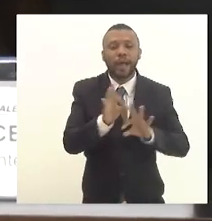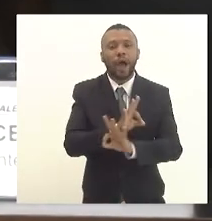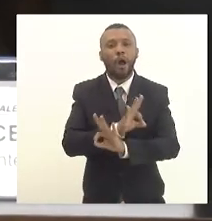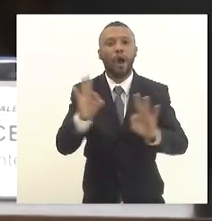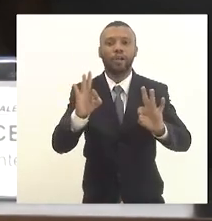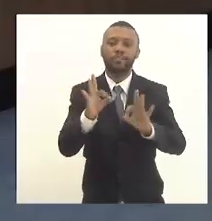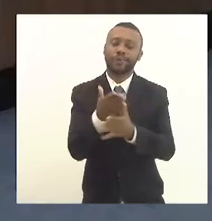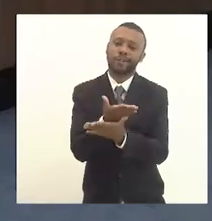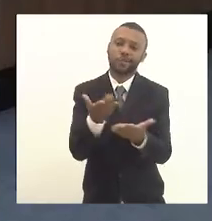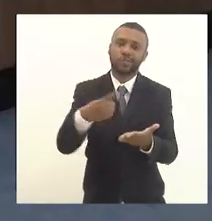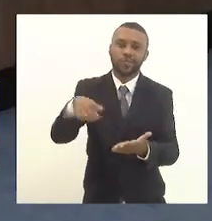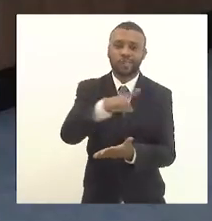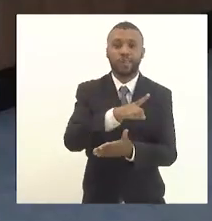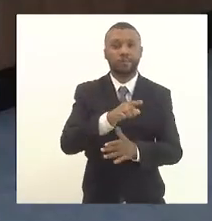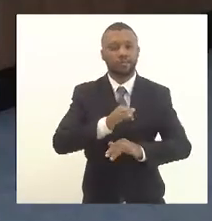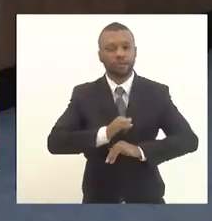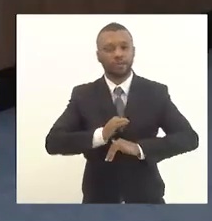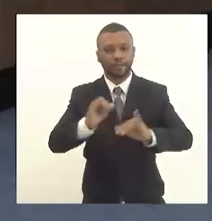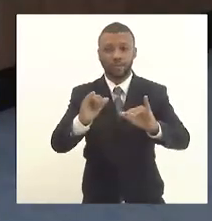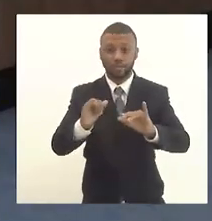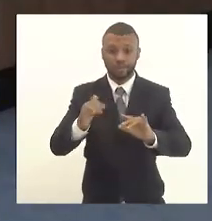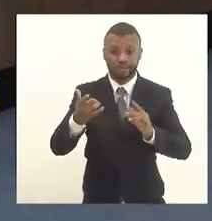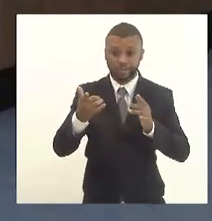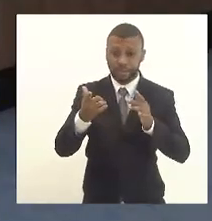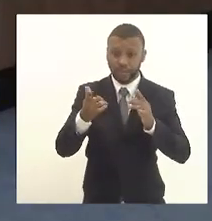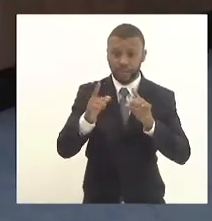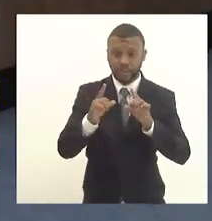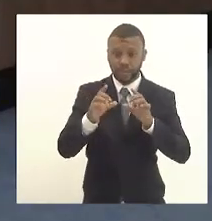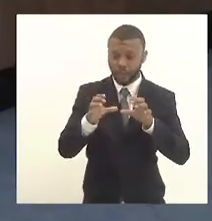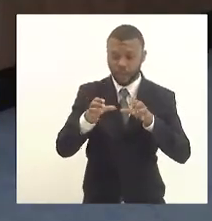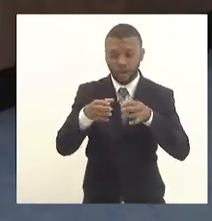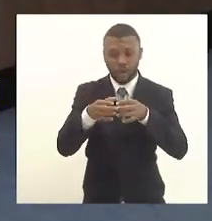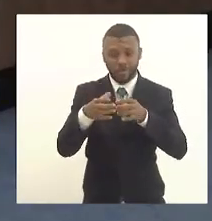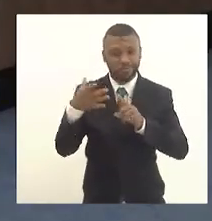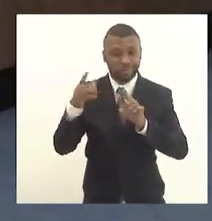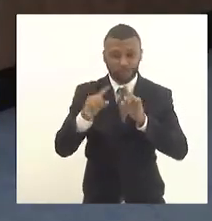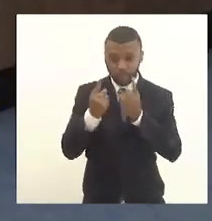Declaro encerrado essa reunião. Obrigado.